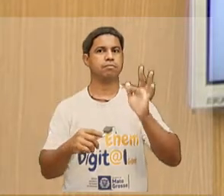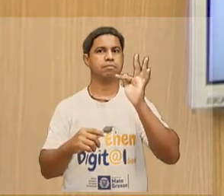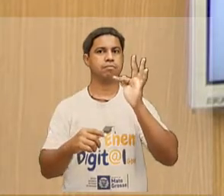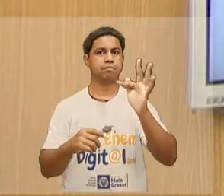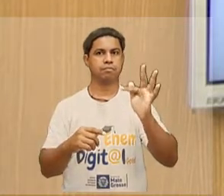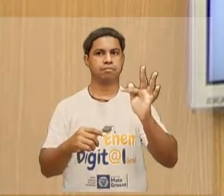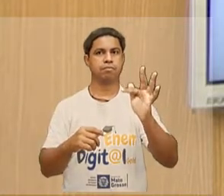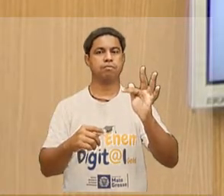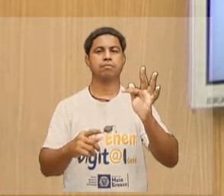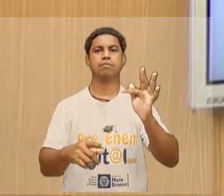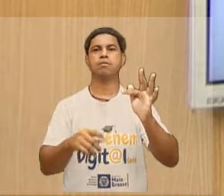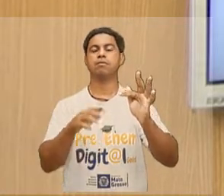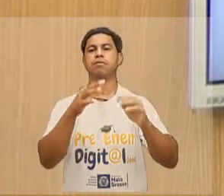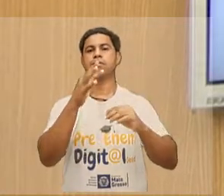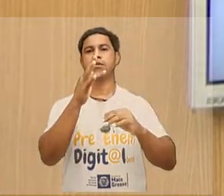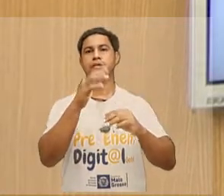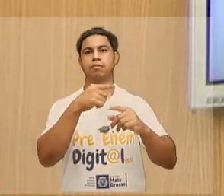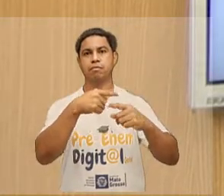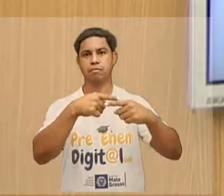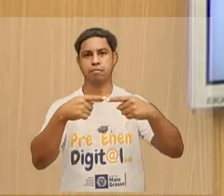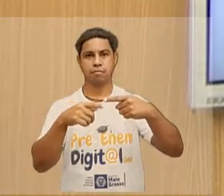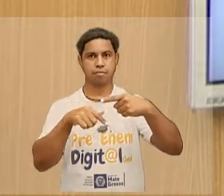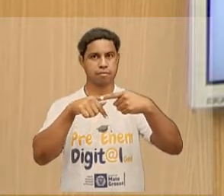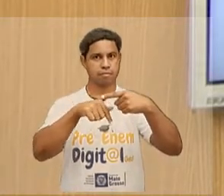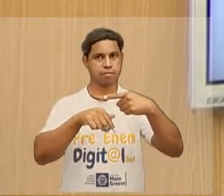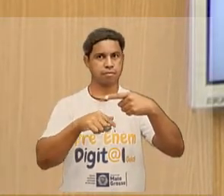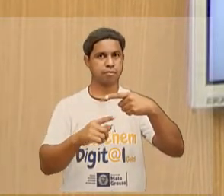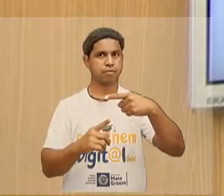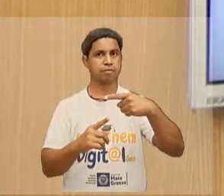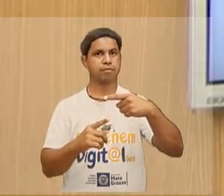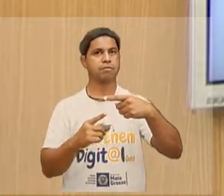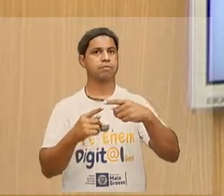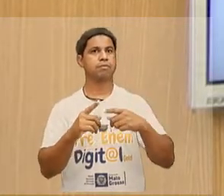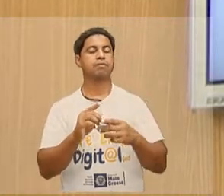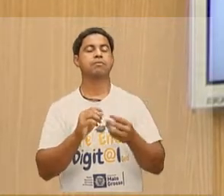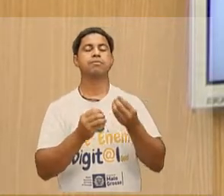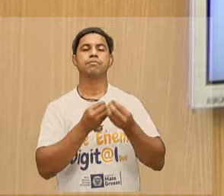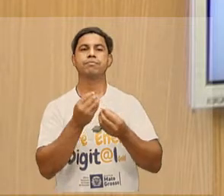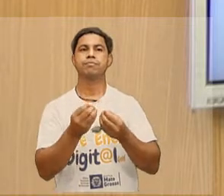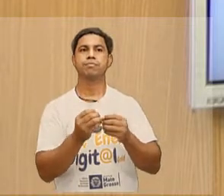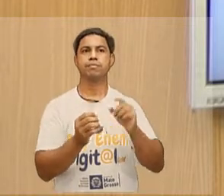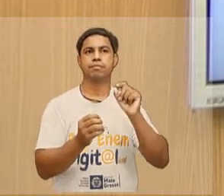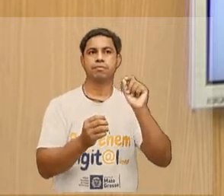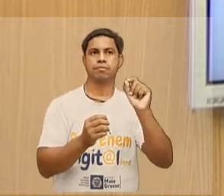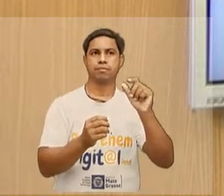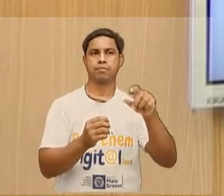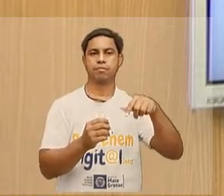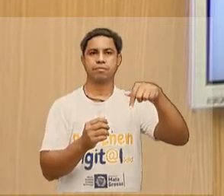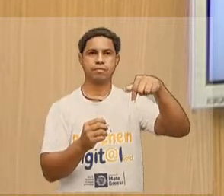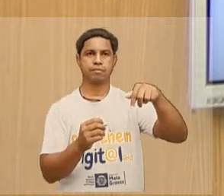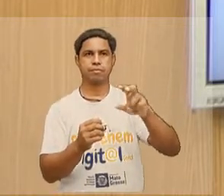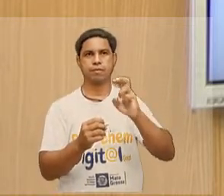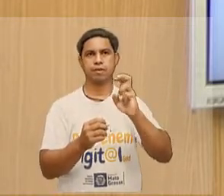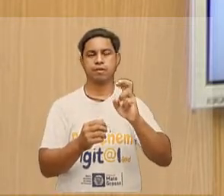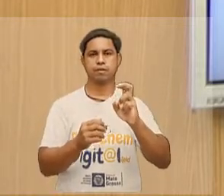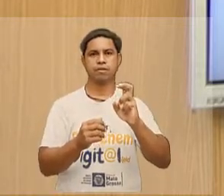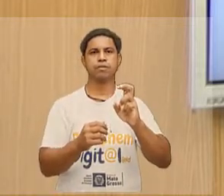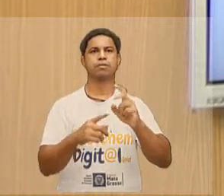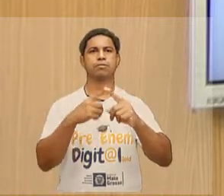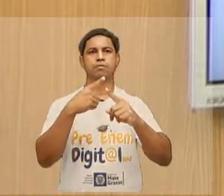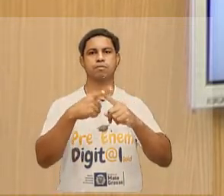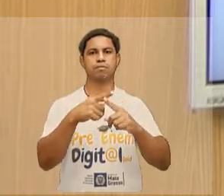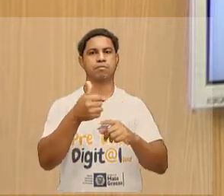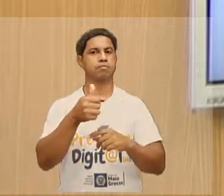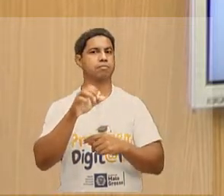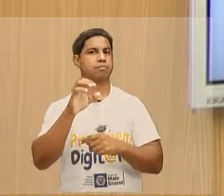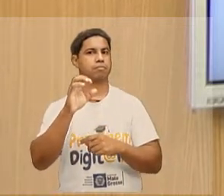Z, ok? Q vezes Z. Então eu tenho o campo elétrico, eu tenho a carga de 5 nanocoulombs, que é 5 vezes 10 a menos 9